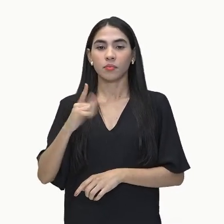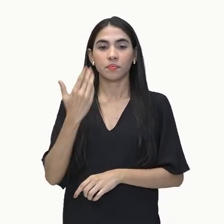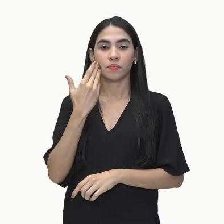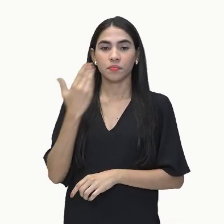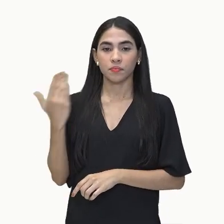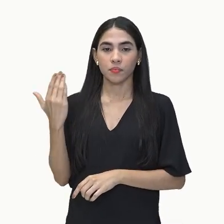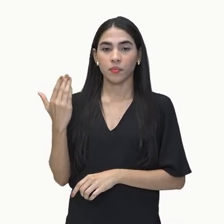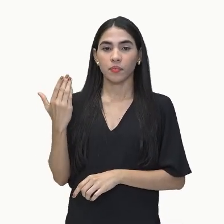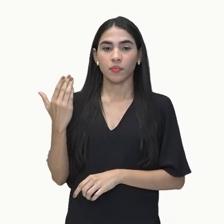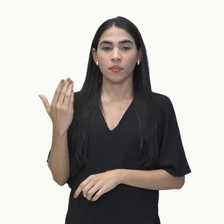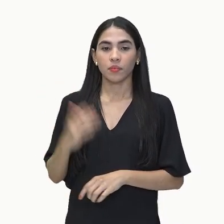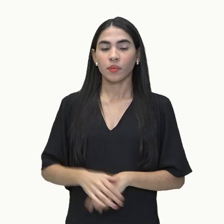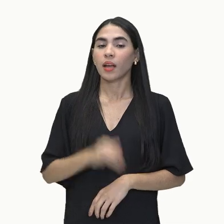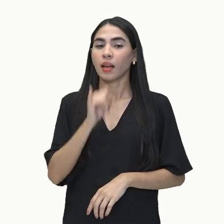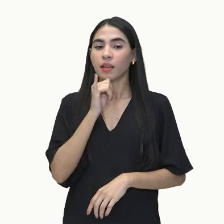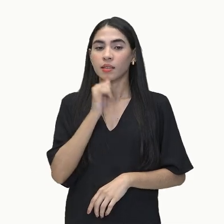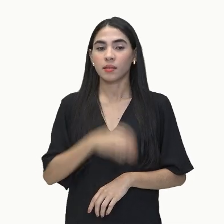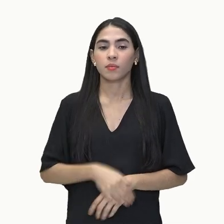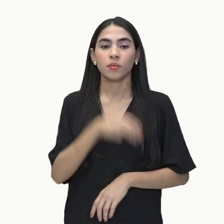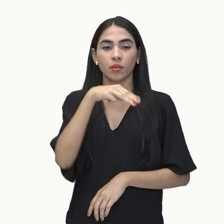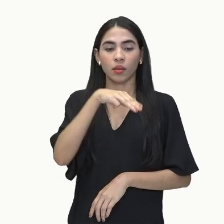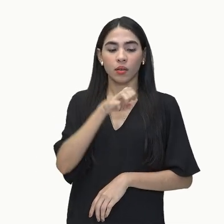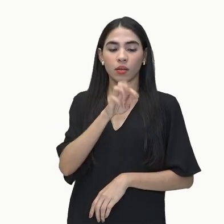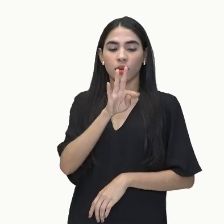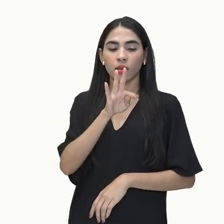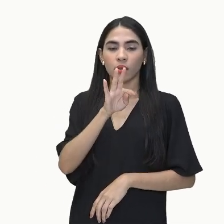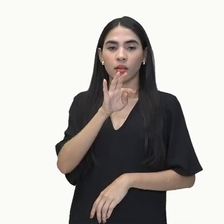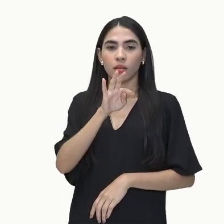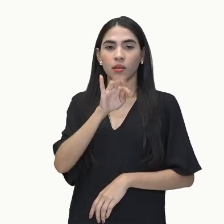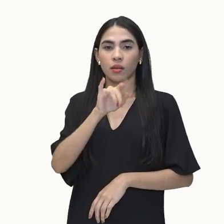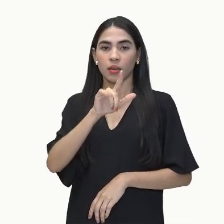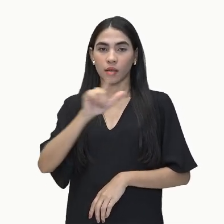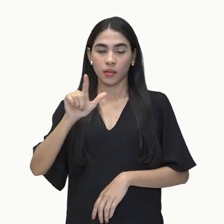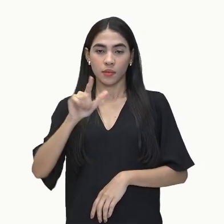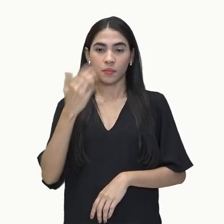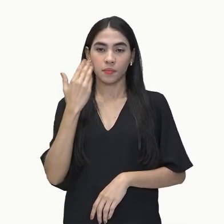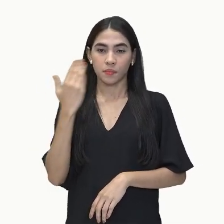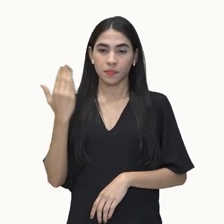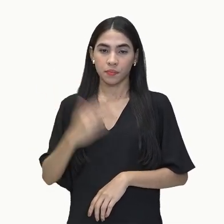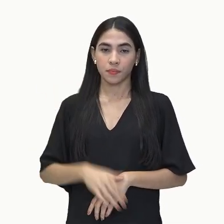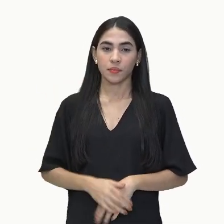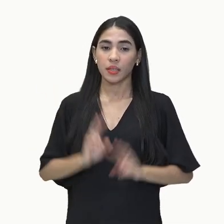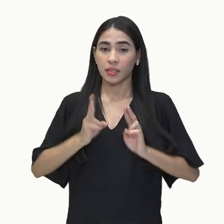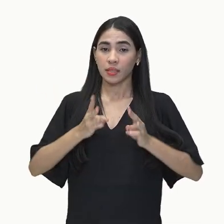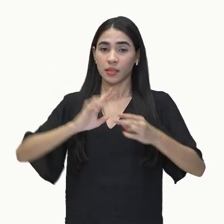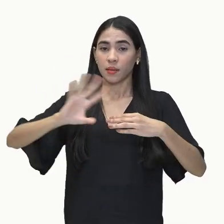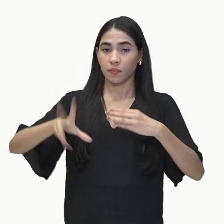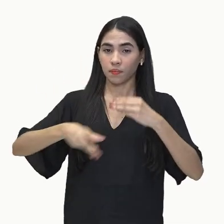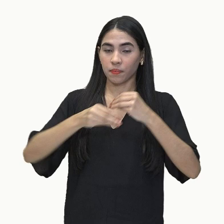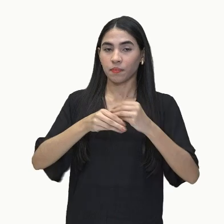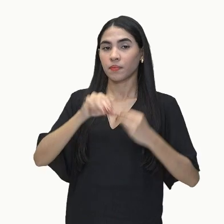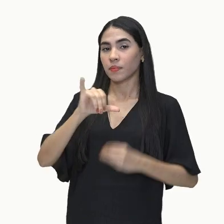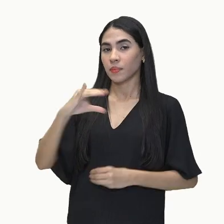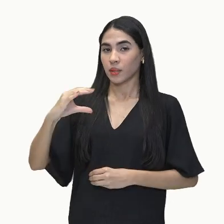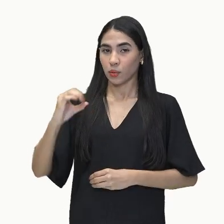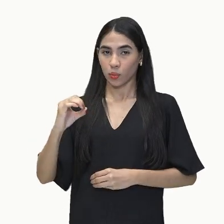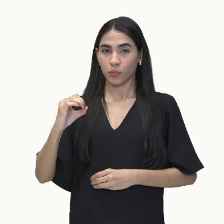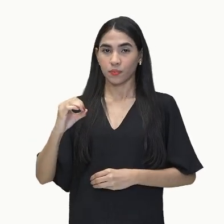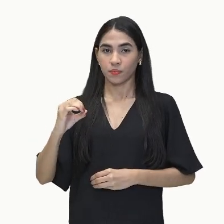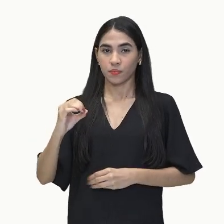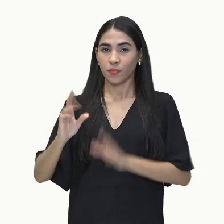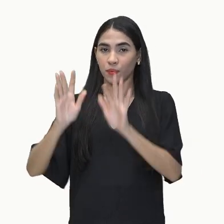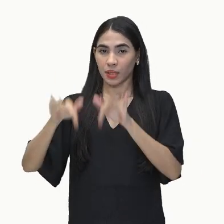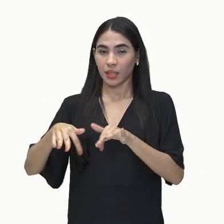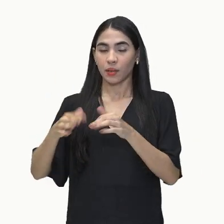radical orgânico seria o metil. E sempre acrescentando a terminação -ico no